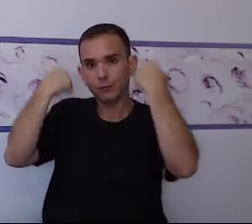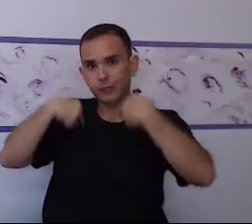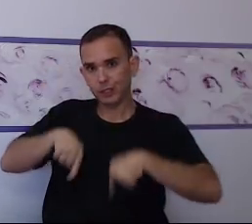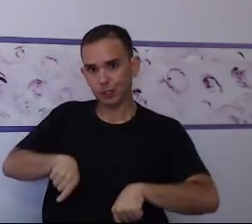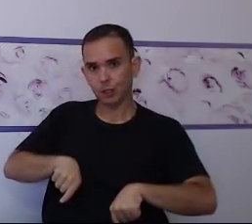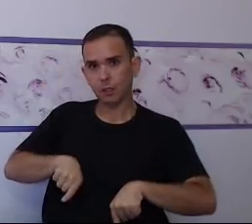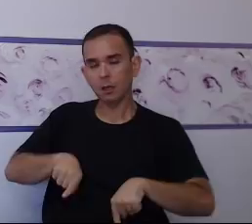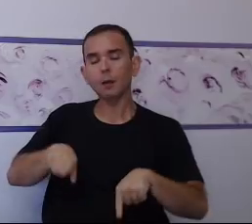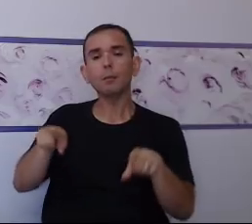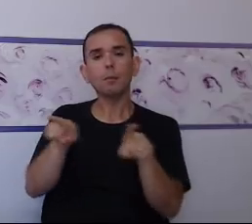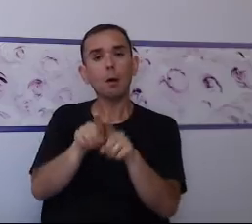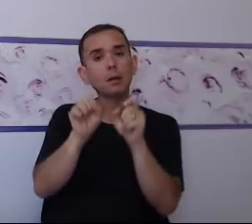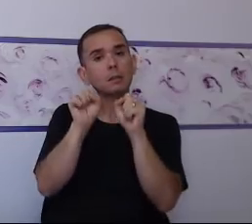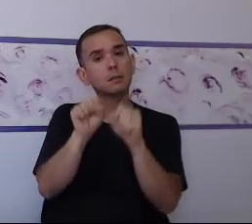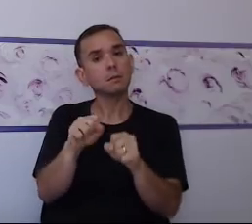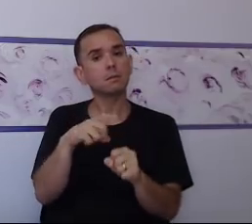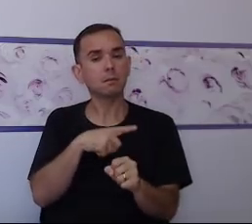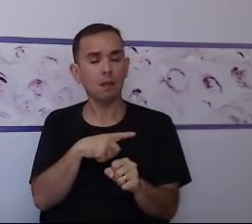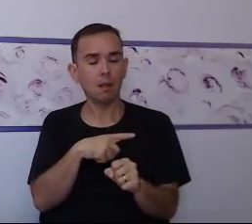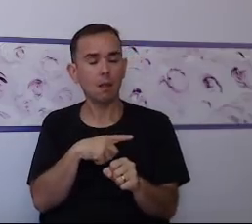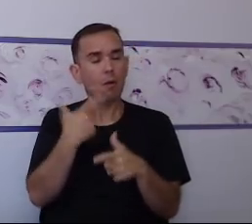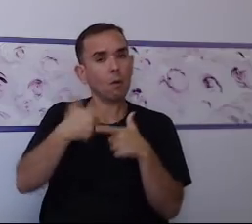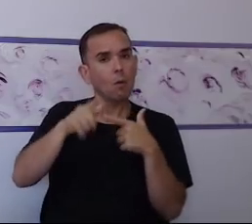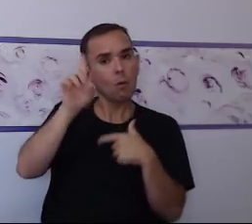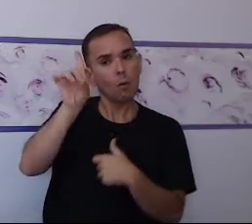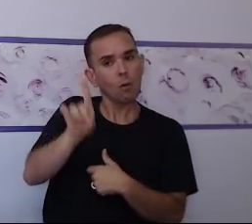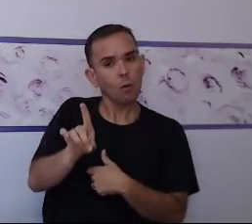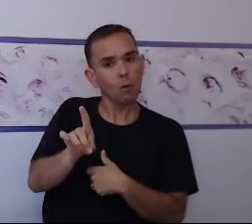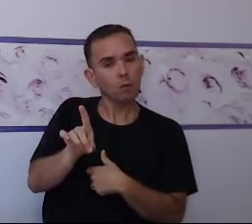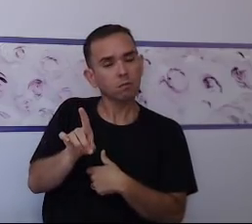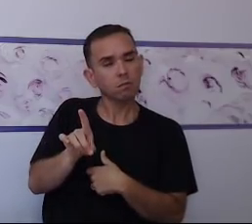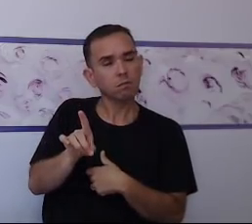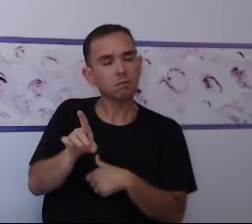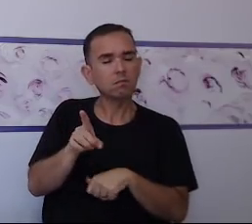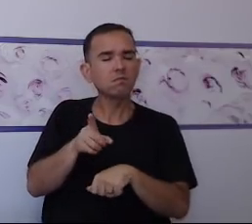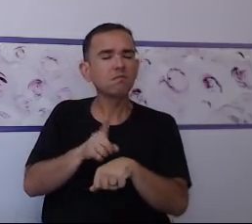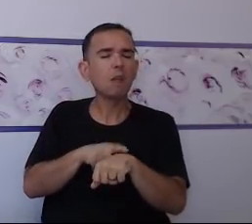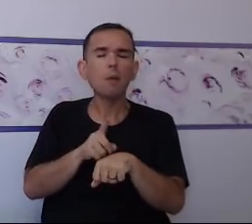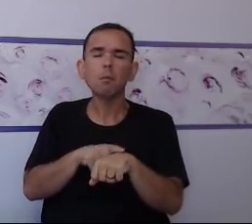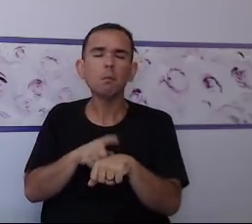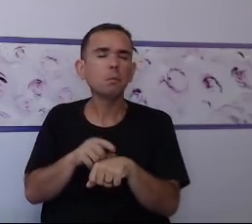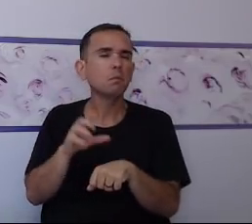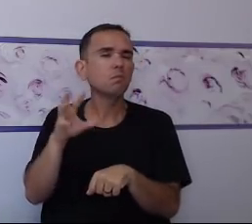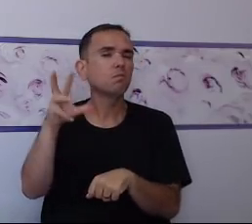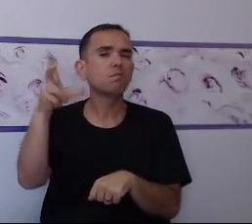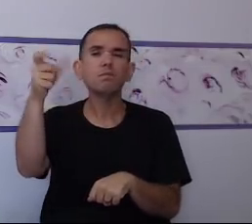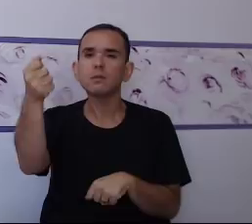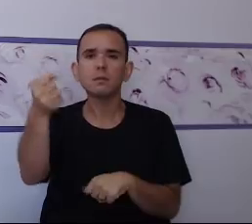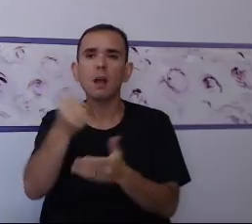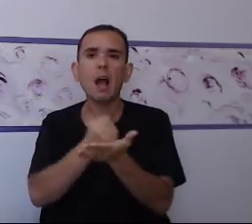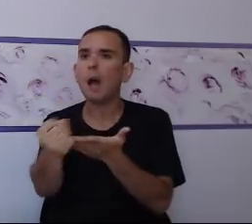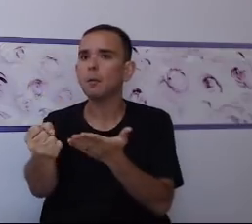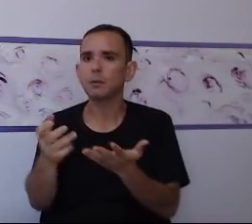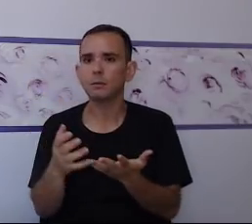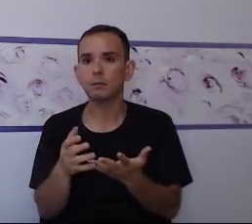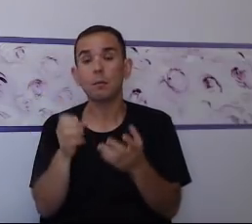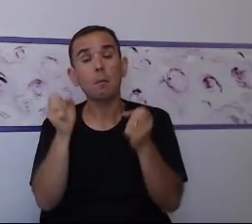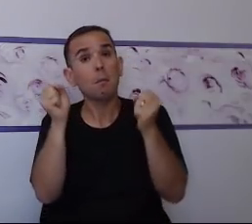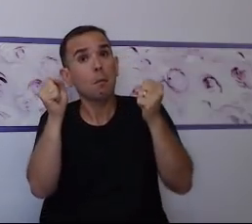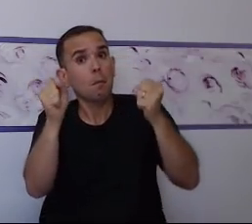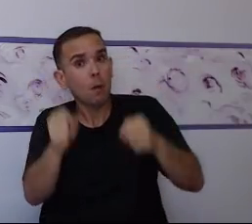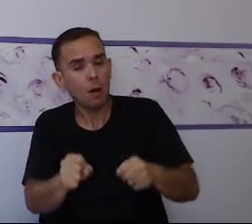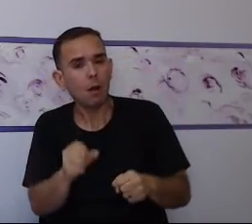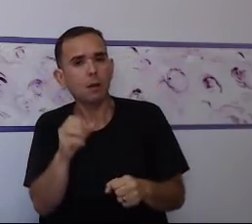a gente pode ter uma deficiência física temporária. Então, a gente pode ter um aluno, uma criança, um adulto,